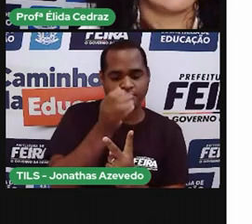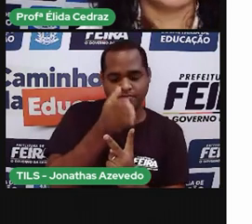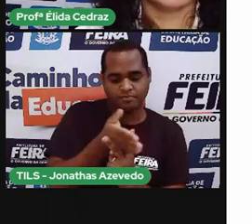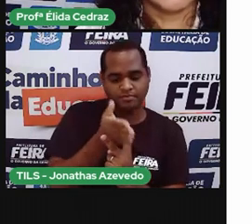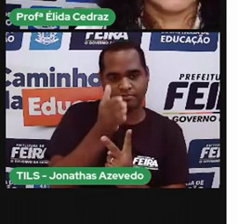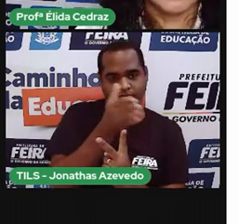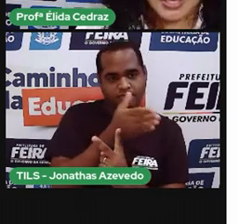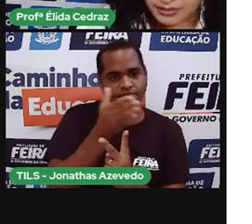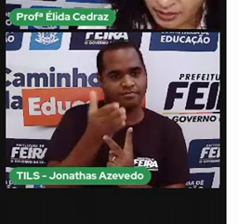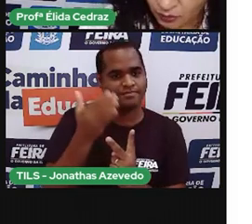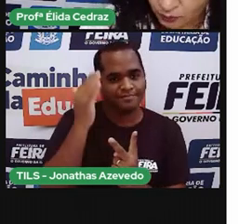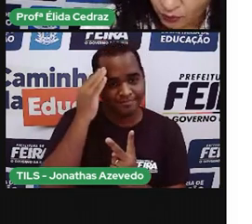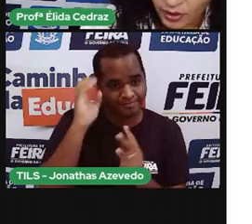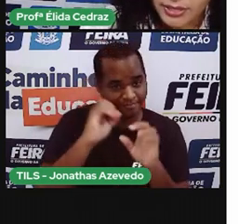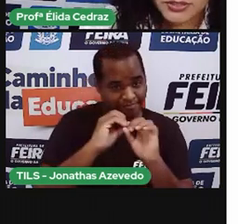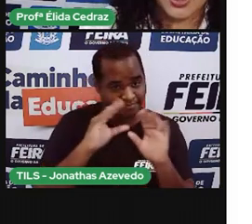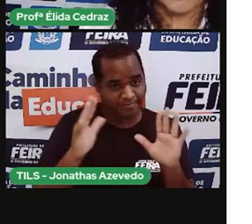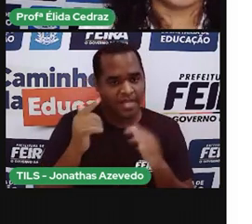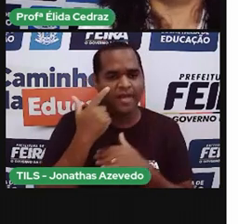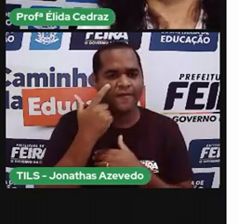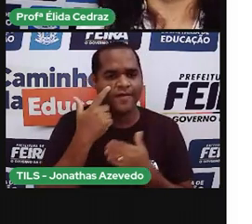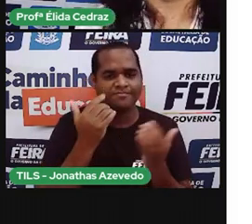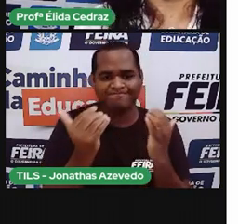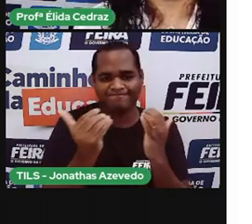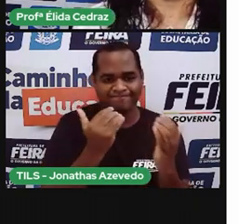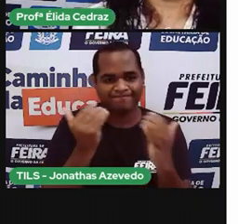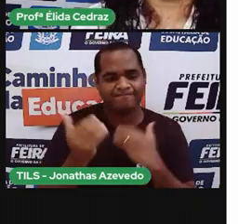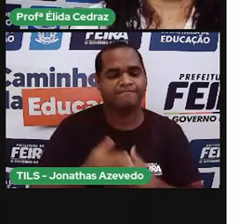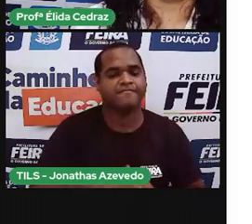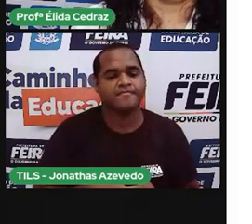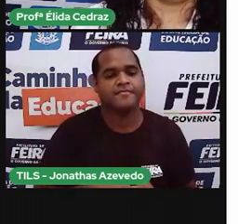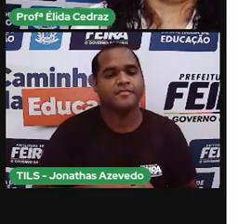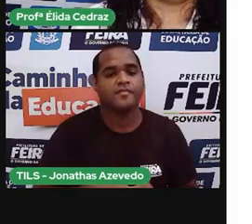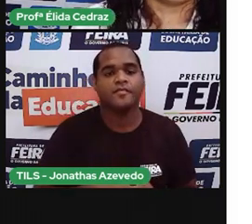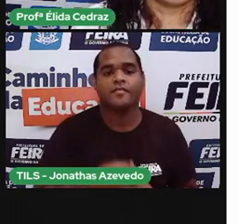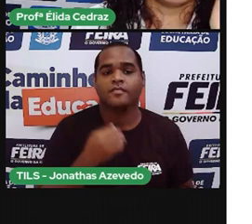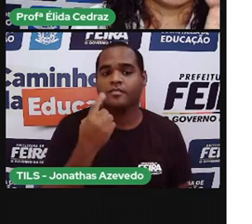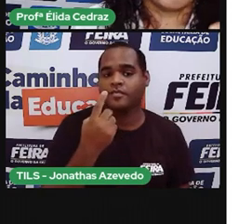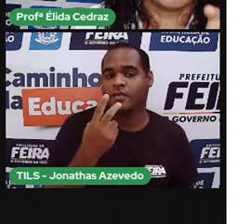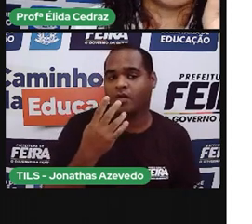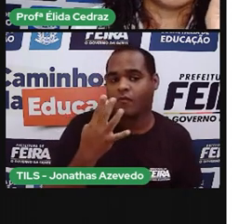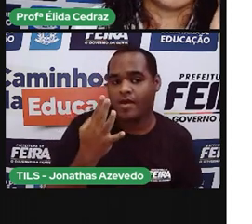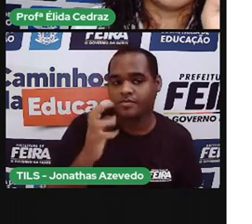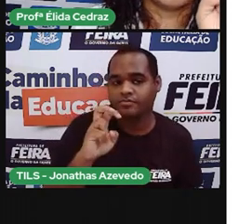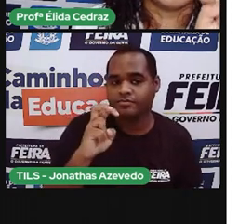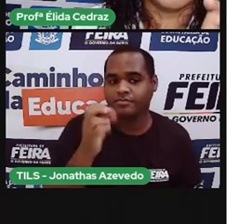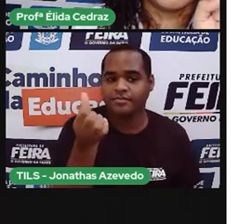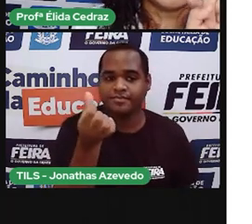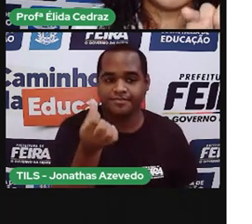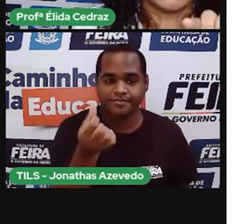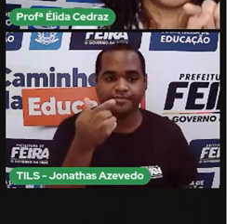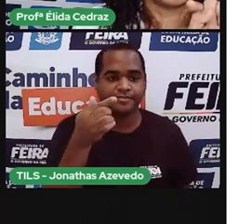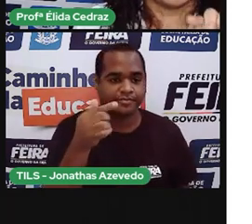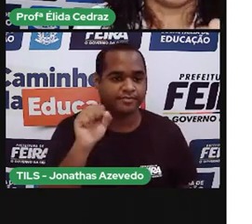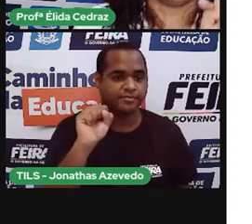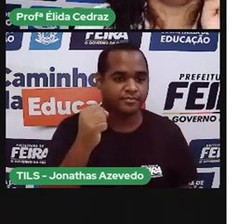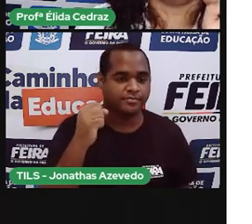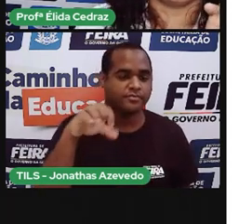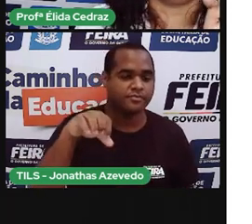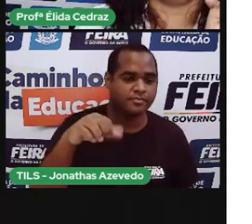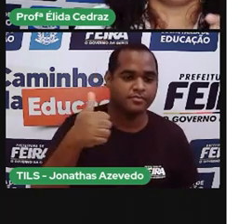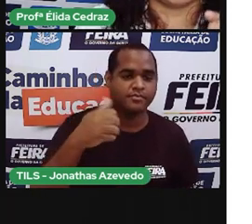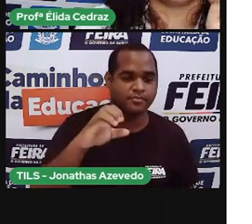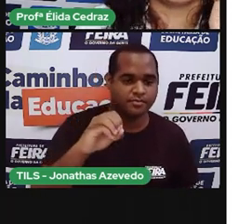6. Então, olha só. 1, 2, 3, 4, 5, 6, 7,